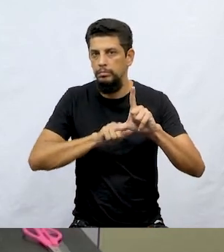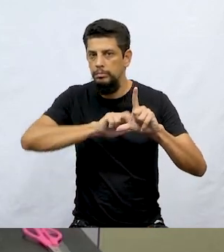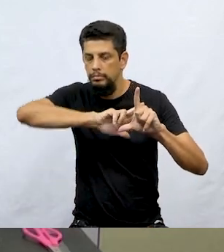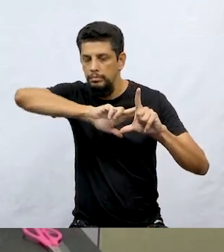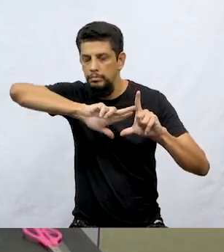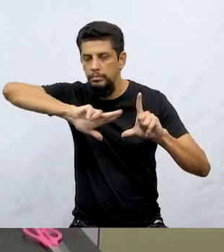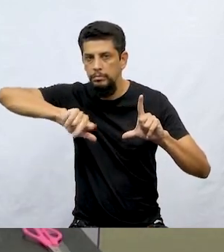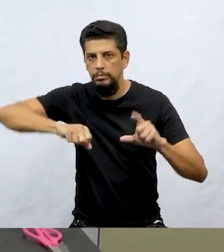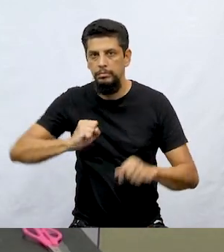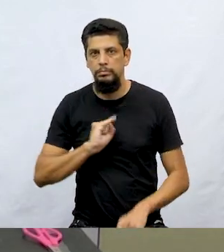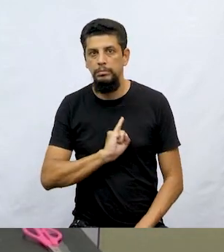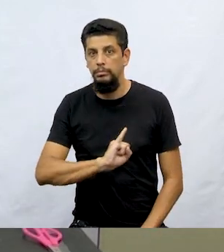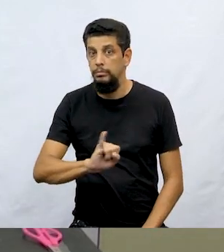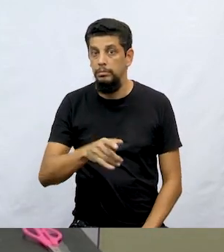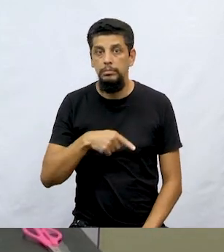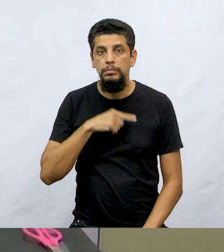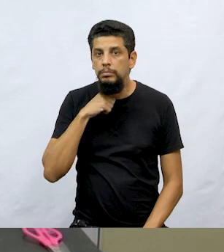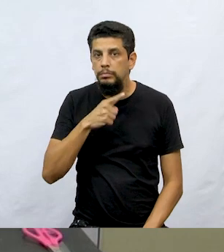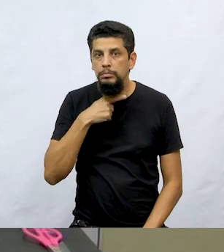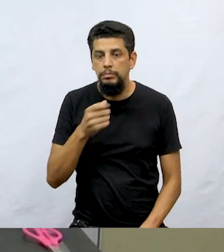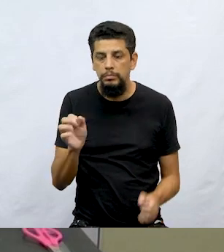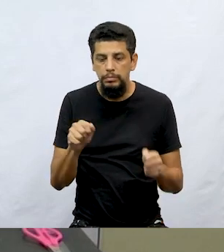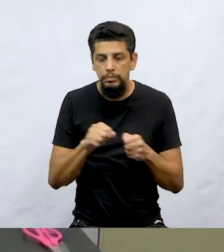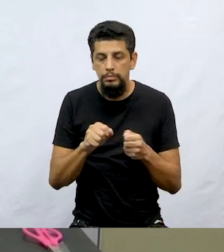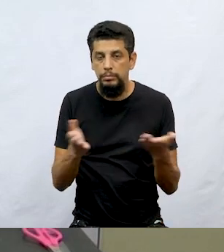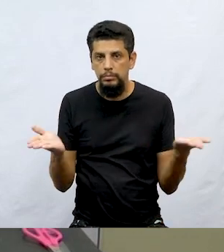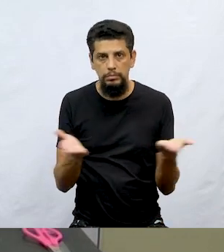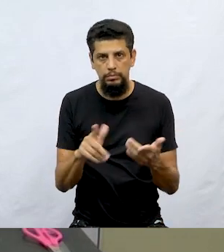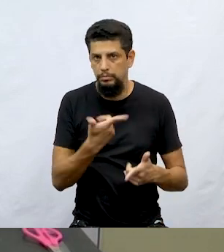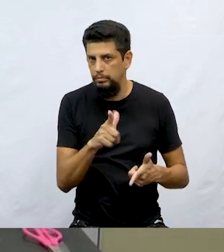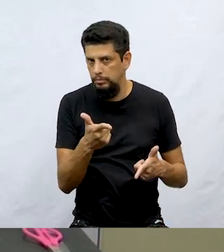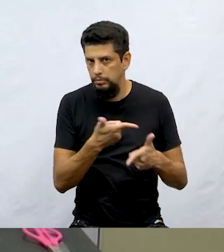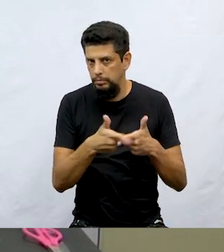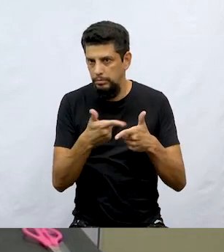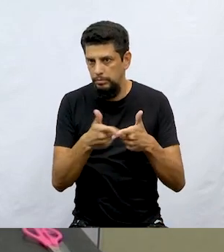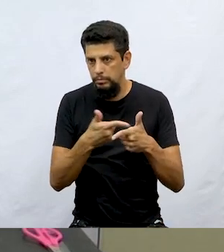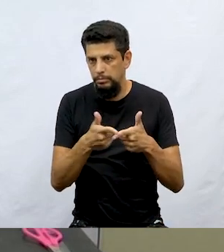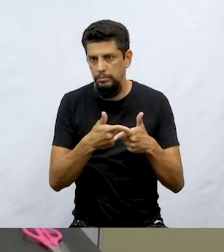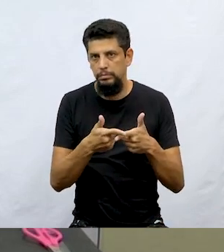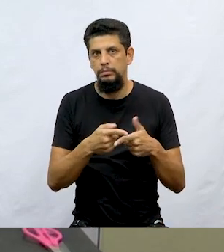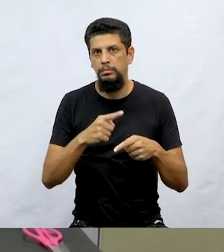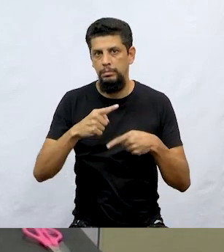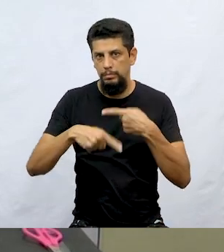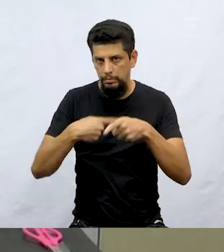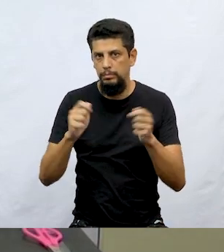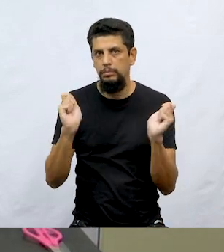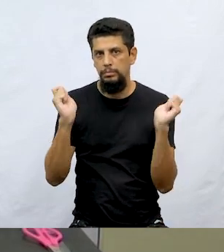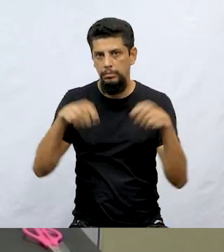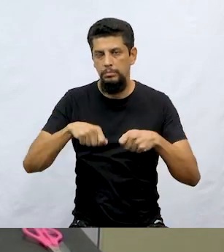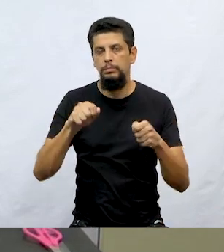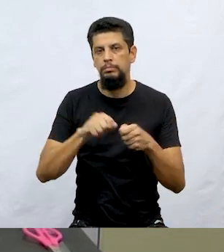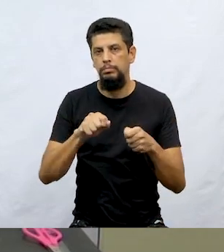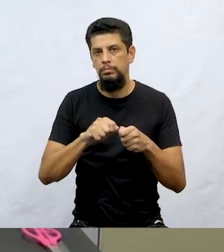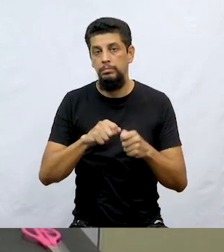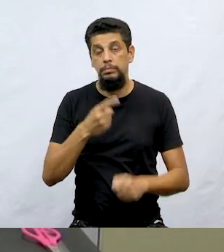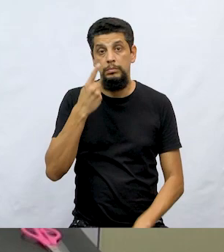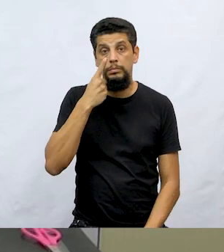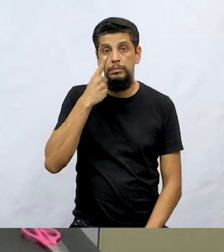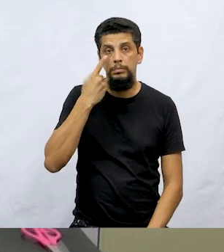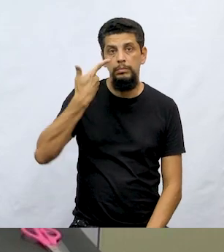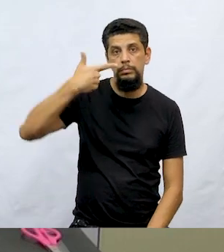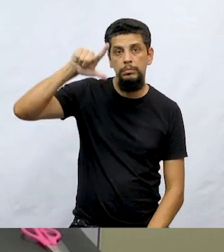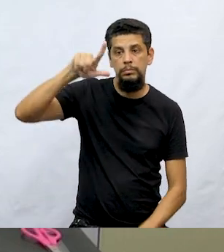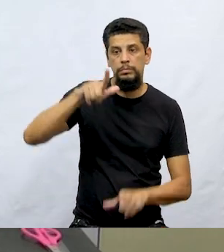E se não conseguir terminar agora, não tem problema também. Termina depois. Tá? Vamos para a próxima